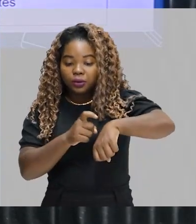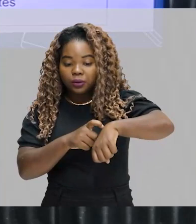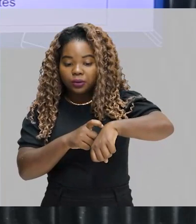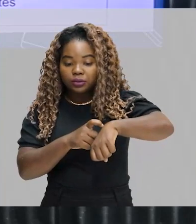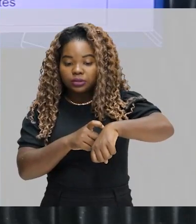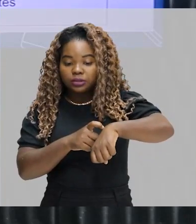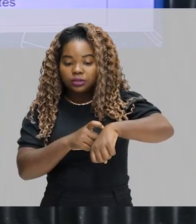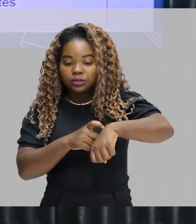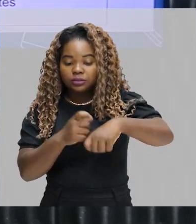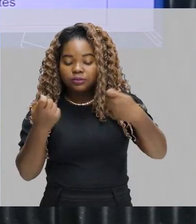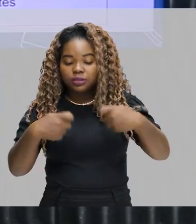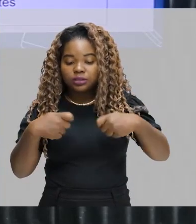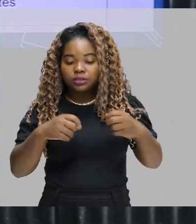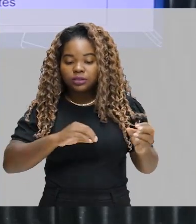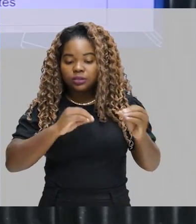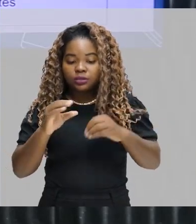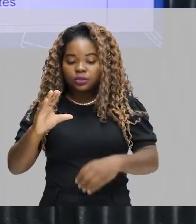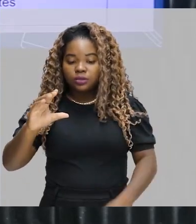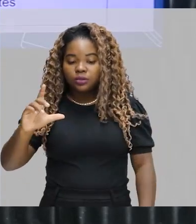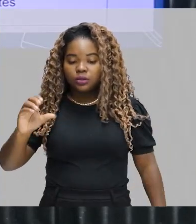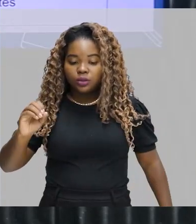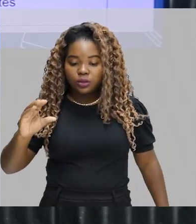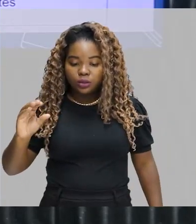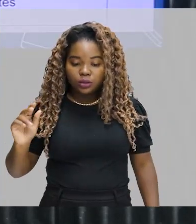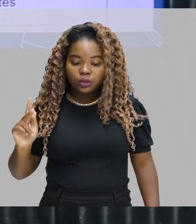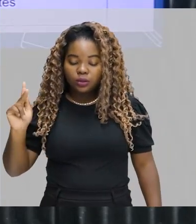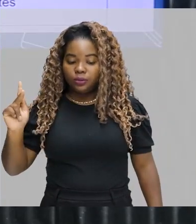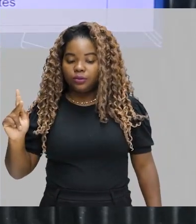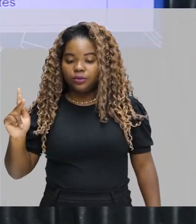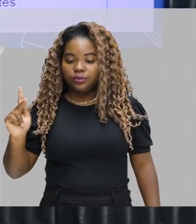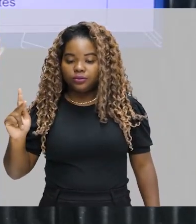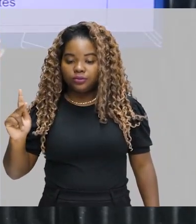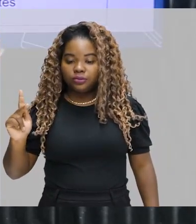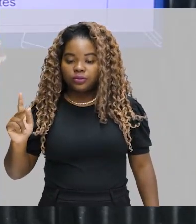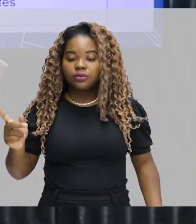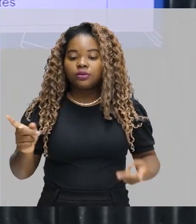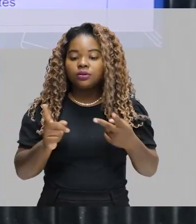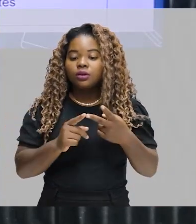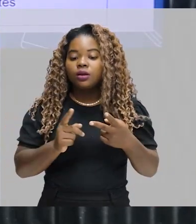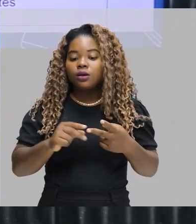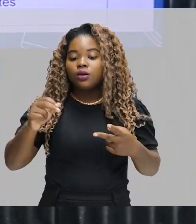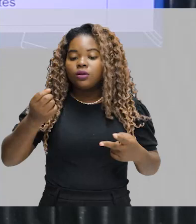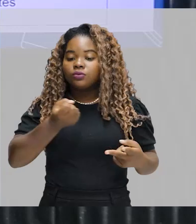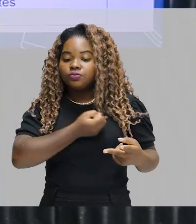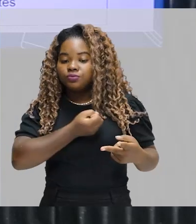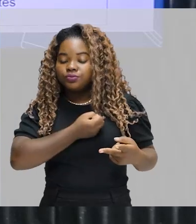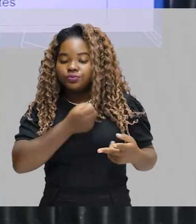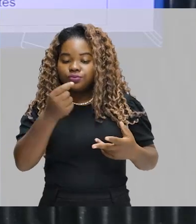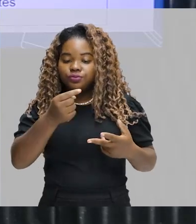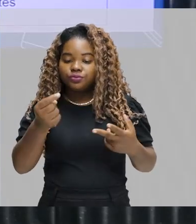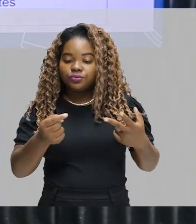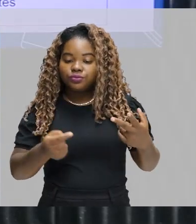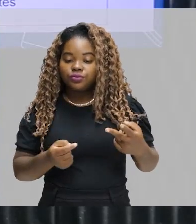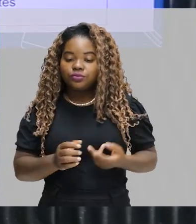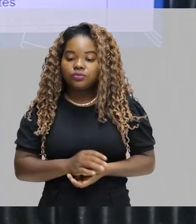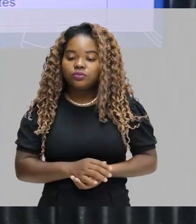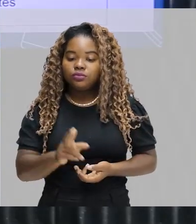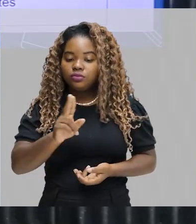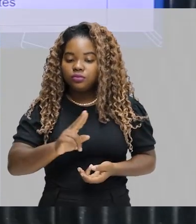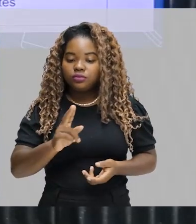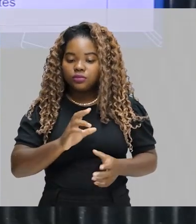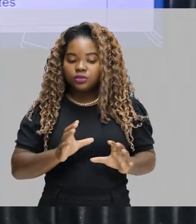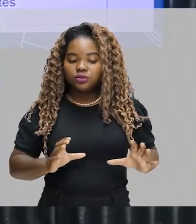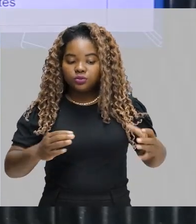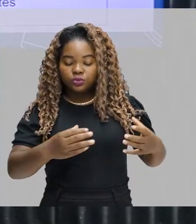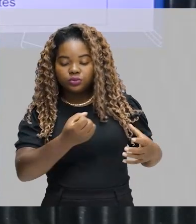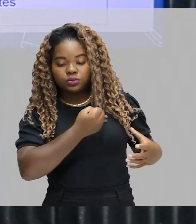palavra o'clock, que é para falar em ponto. No caso da forma numérica, aí nós podemos utilizar quando você tem um conjunto